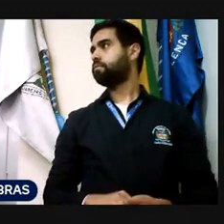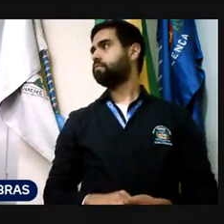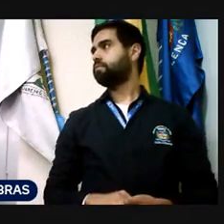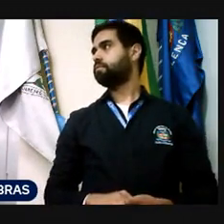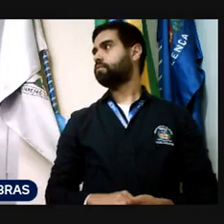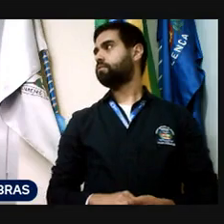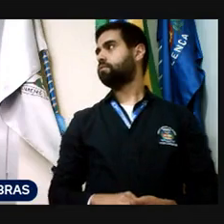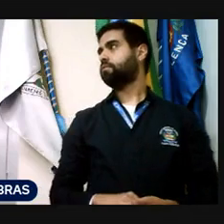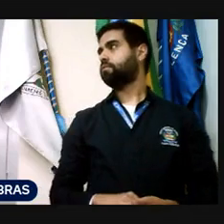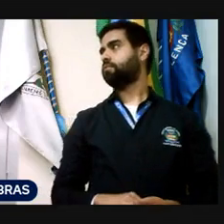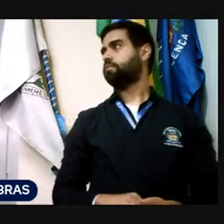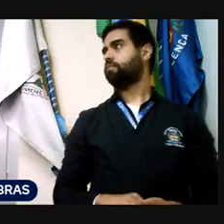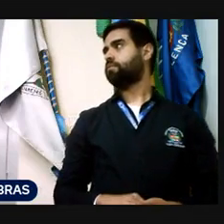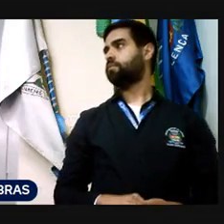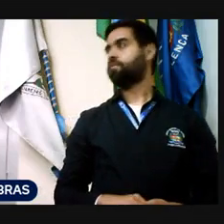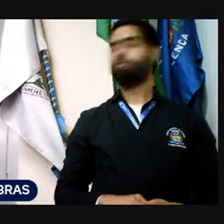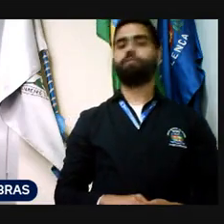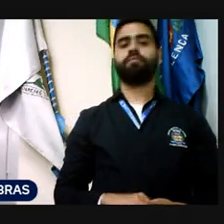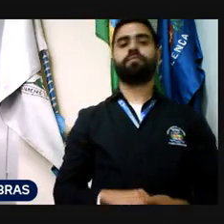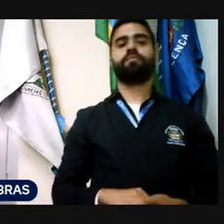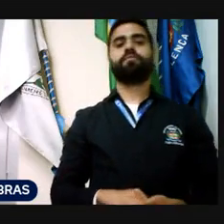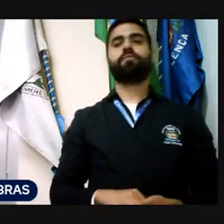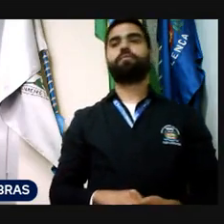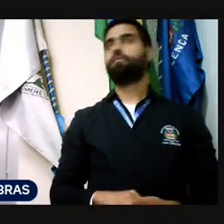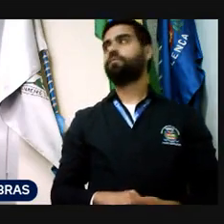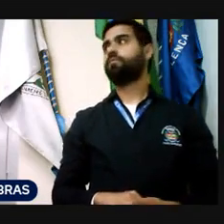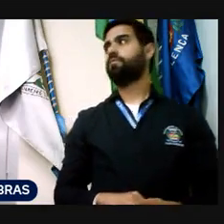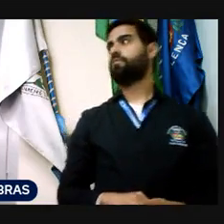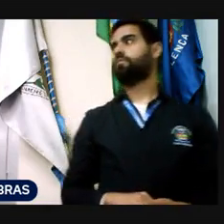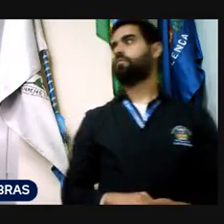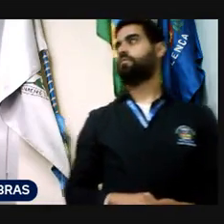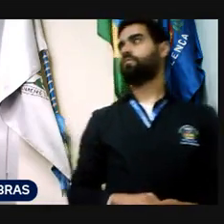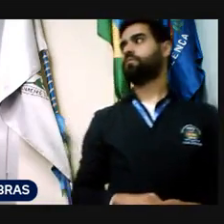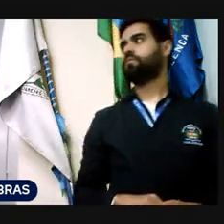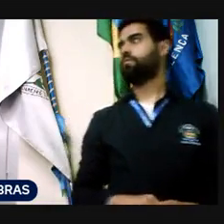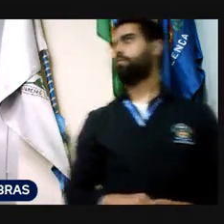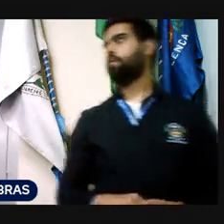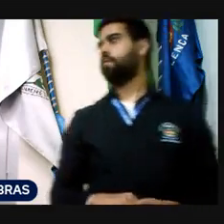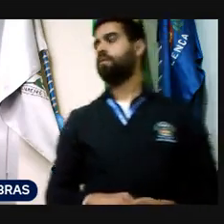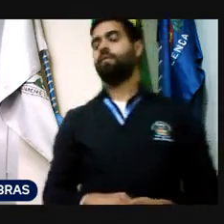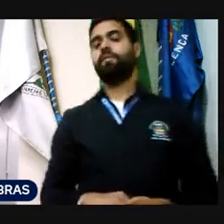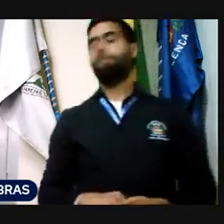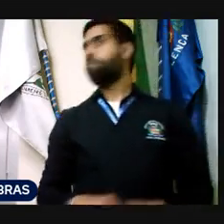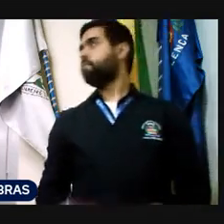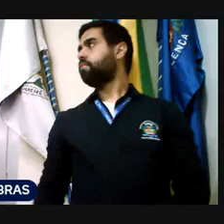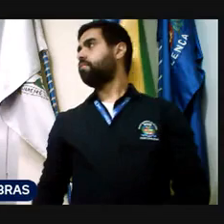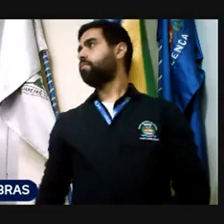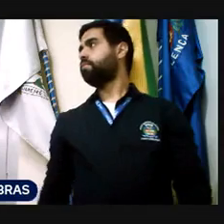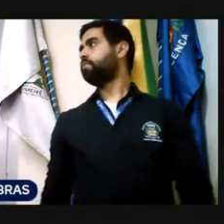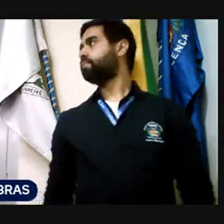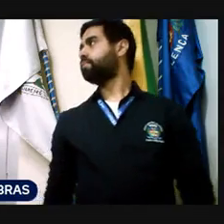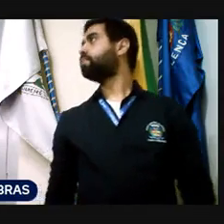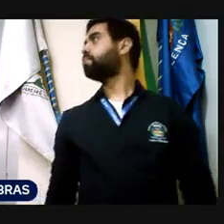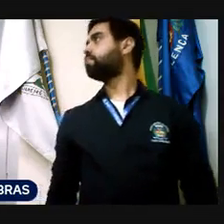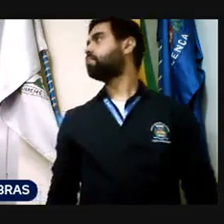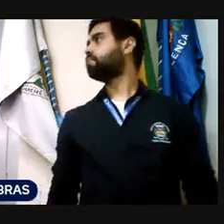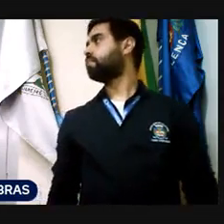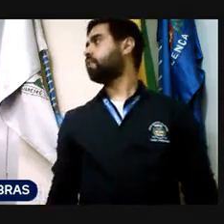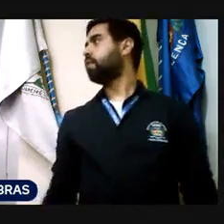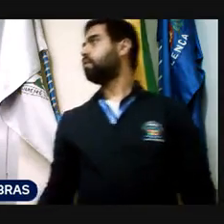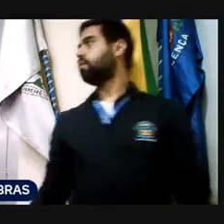presteza aí para os munícipes lá do Distrito de Conservatório. No mais, presidente, obrigada, boa noite.